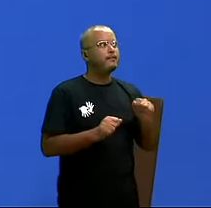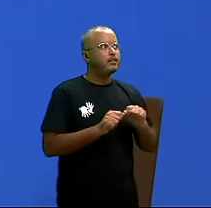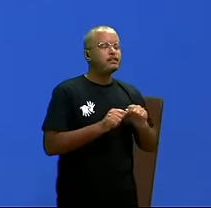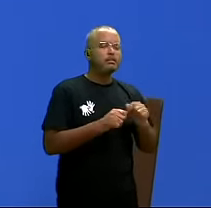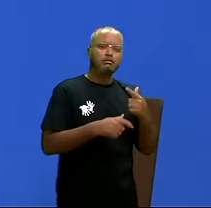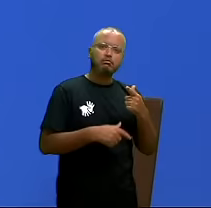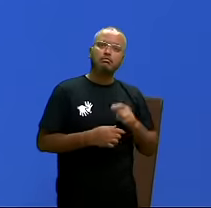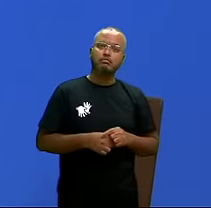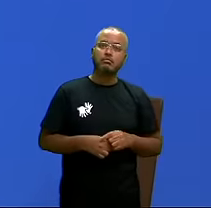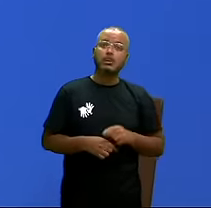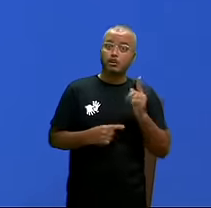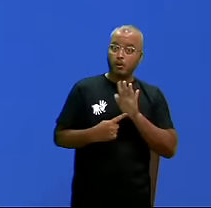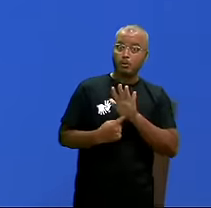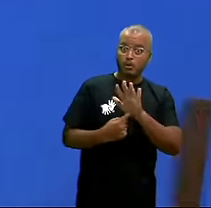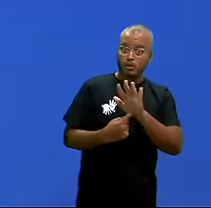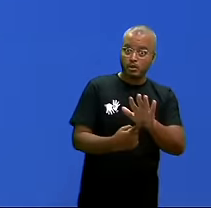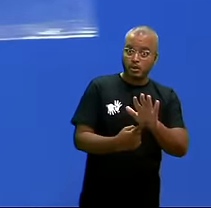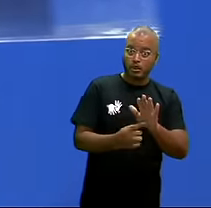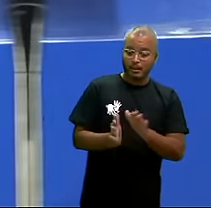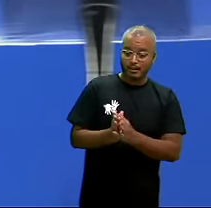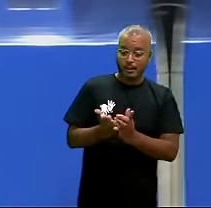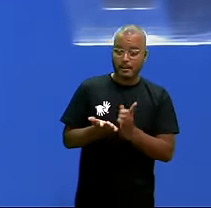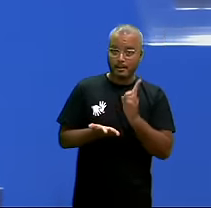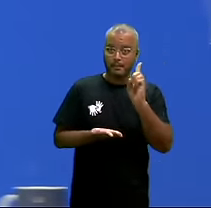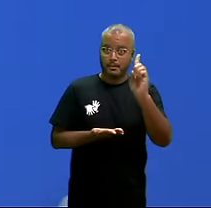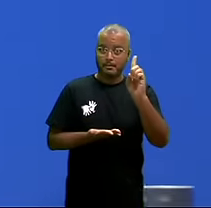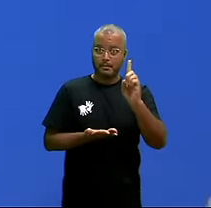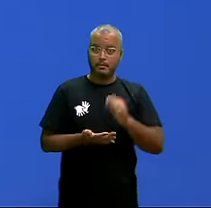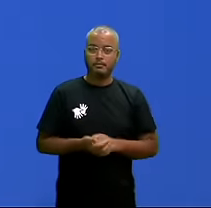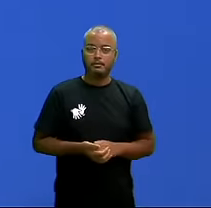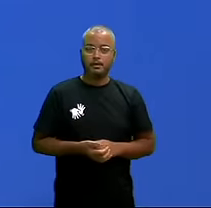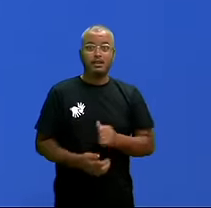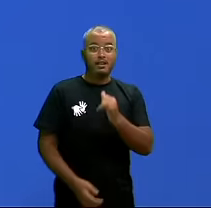Bíblia. O maior guerreiro e vitorioso de todos conversava sozinho.